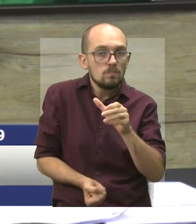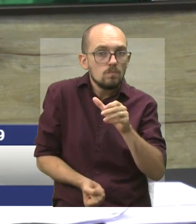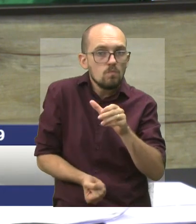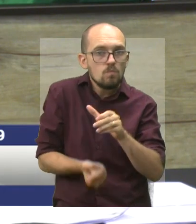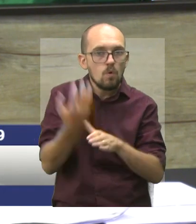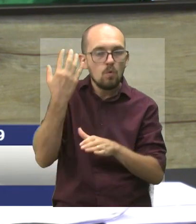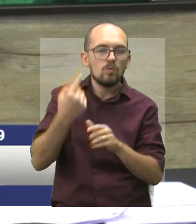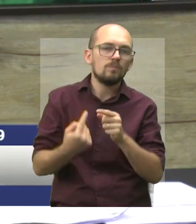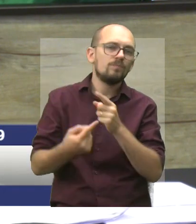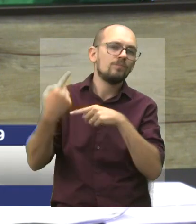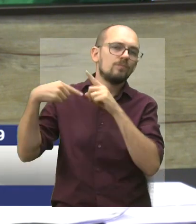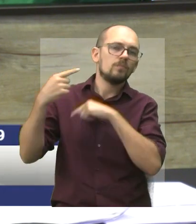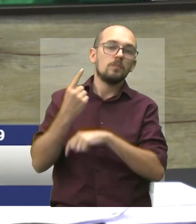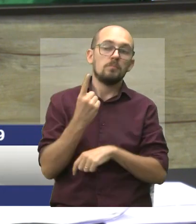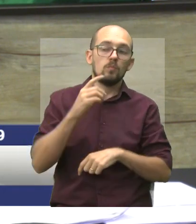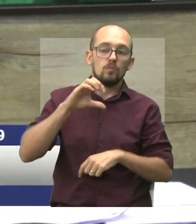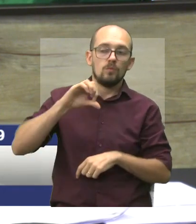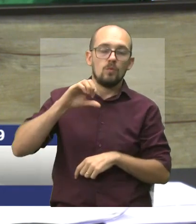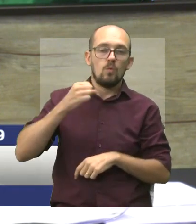de